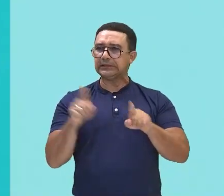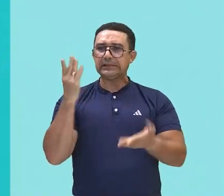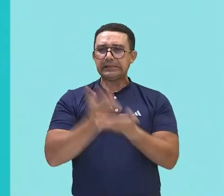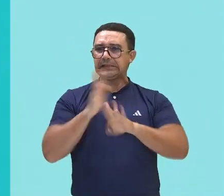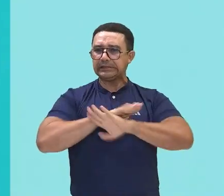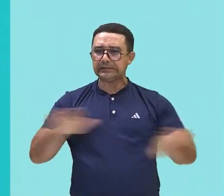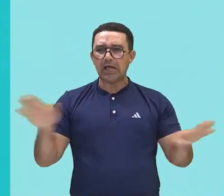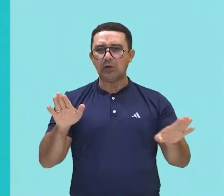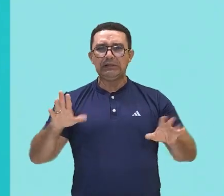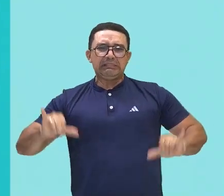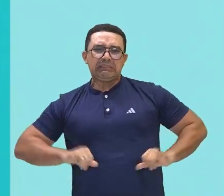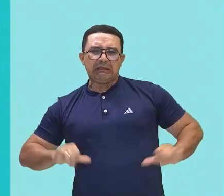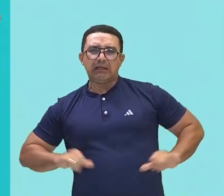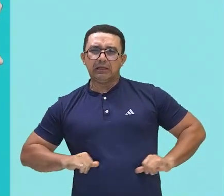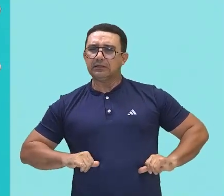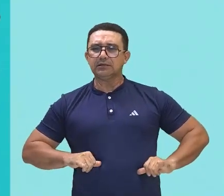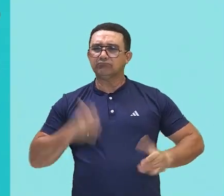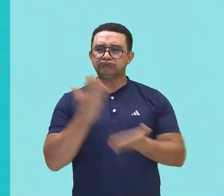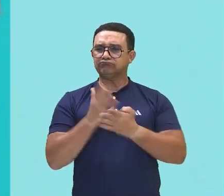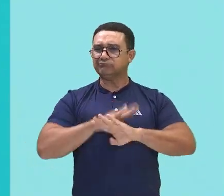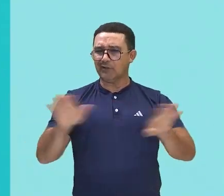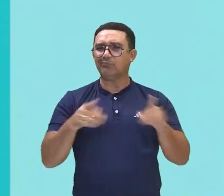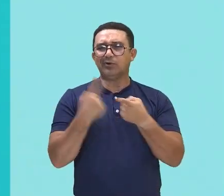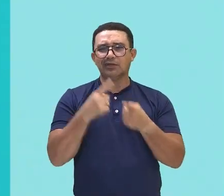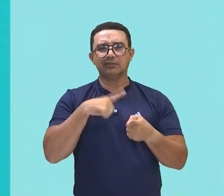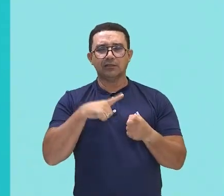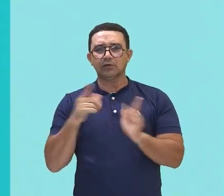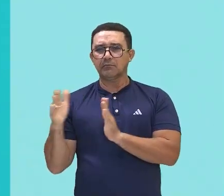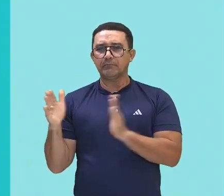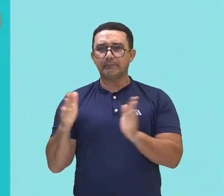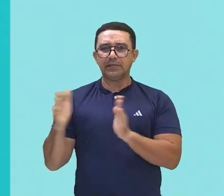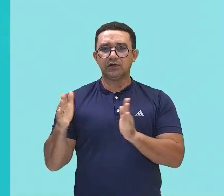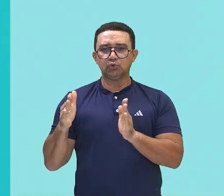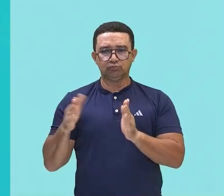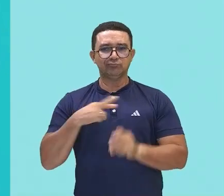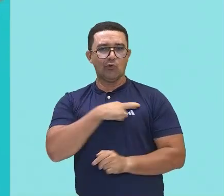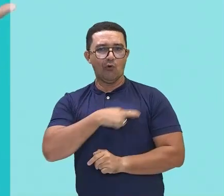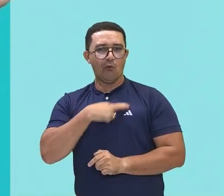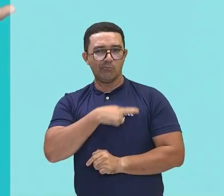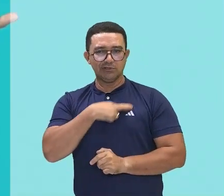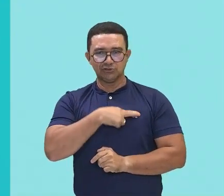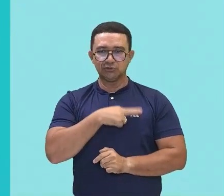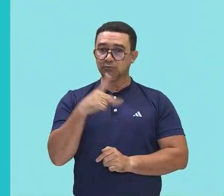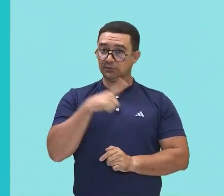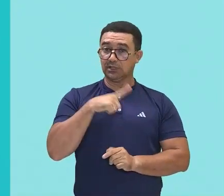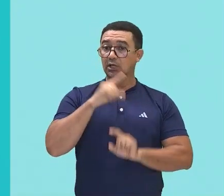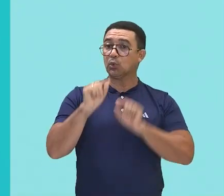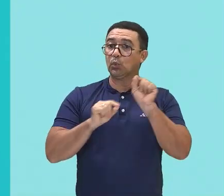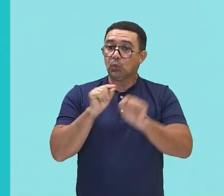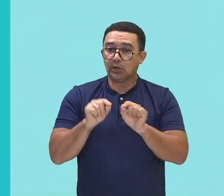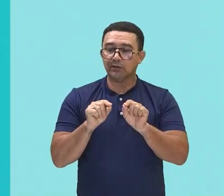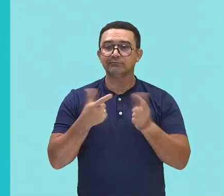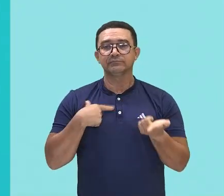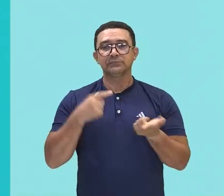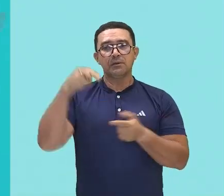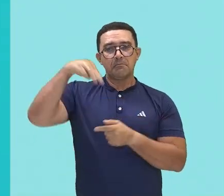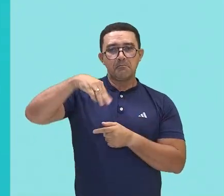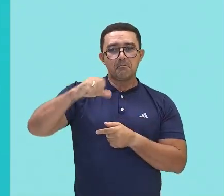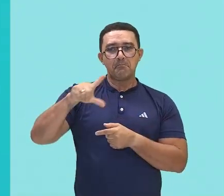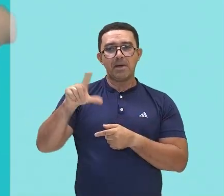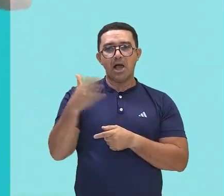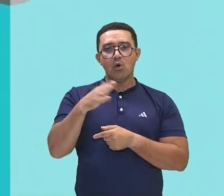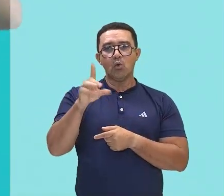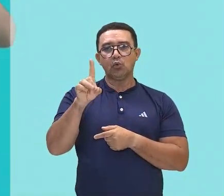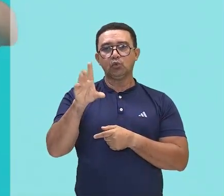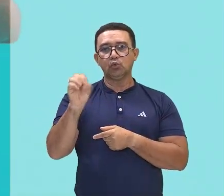muito sofrimento, porque nós vamos ter a fase ali também, uma das fases do romantismo, em que eu vou ter essa questão realmente do mal do século, não é? Então